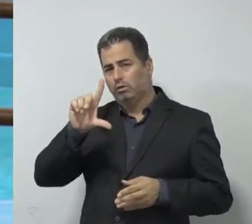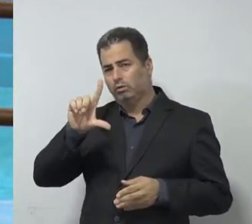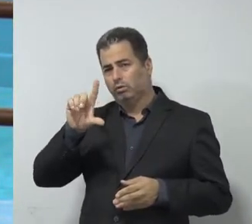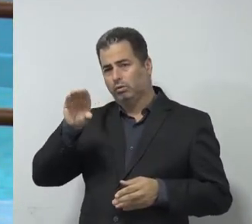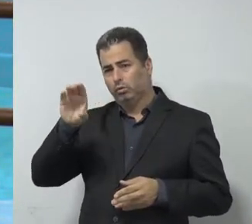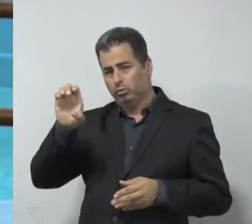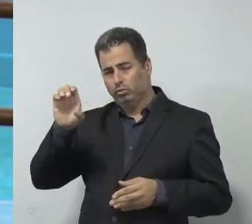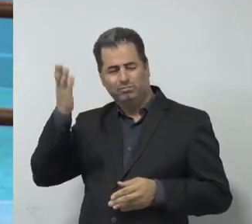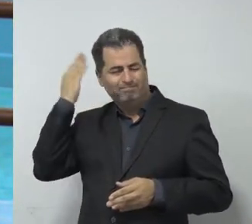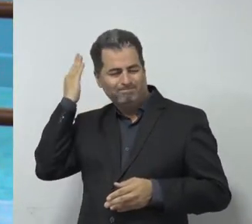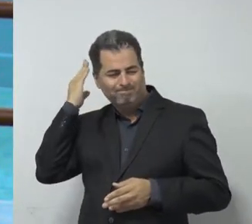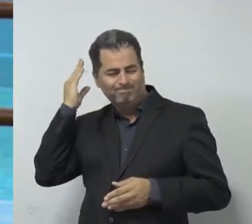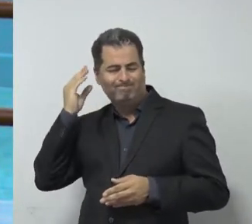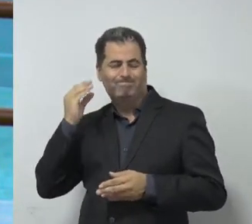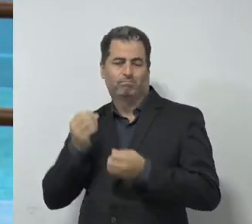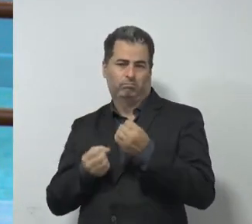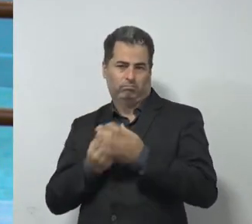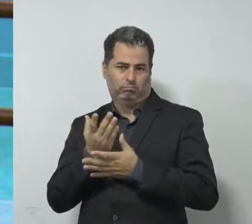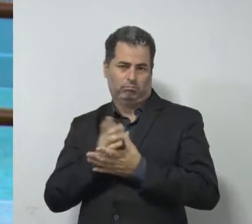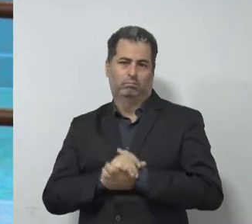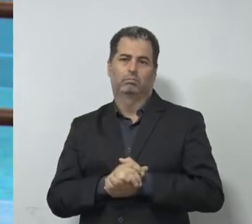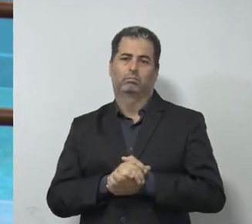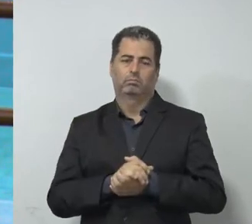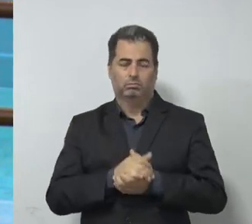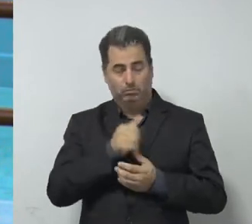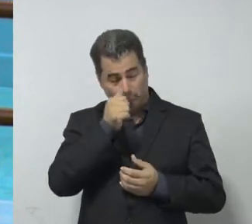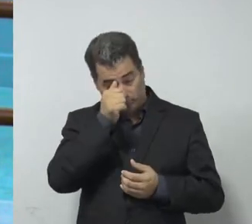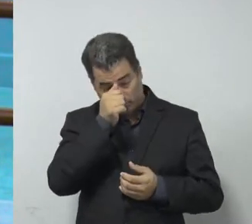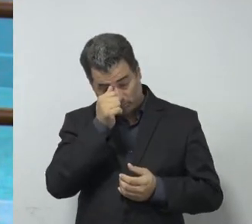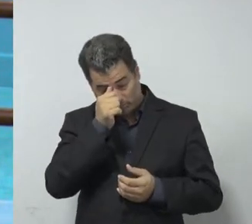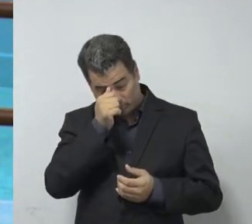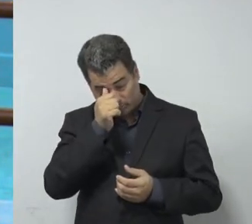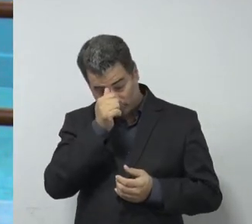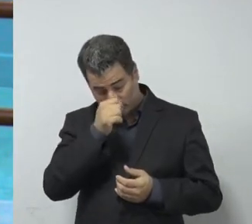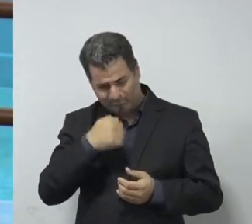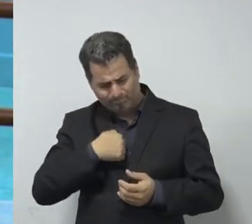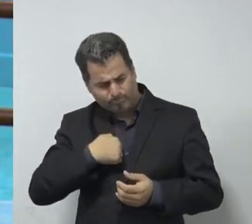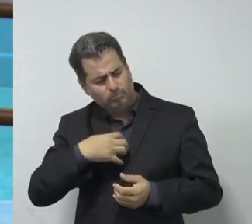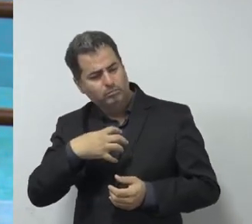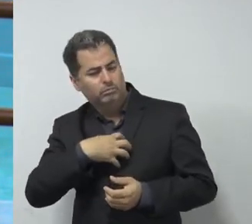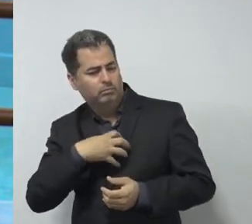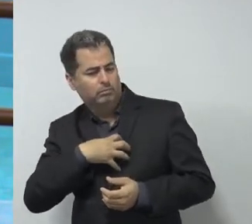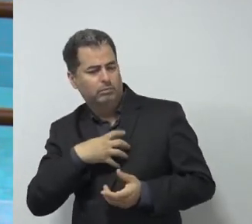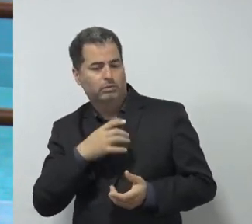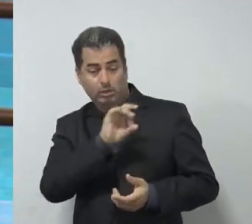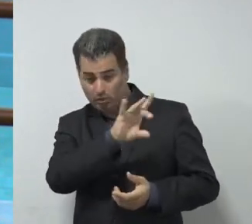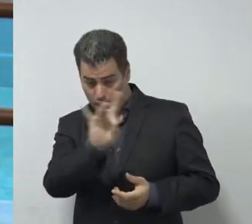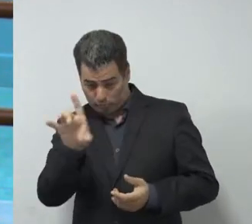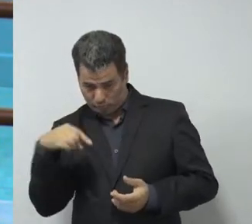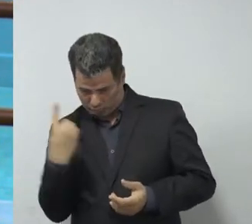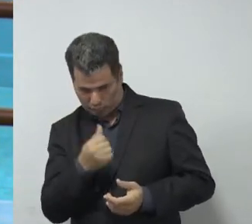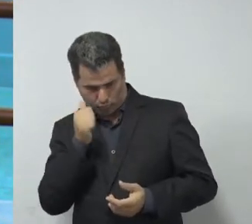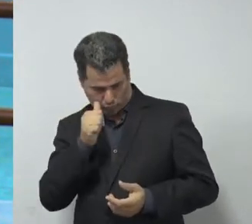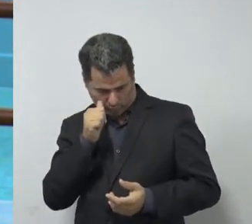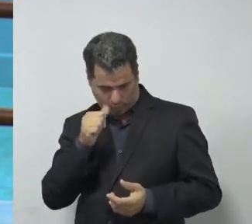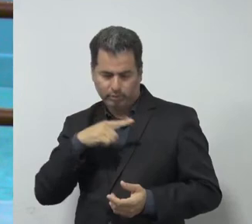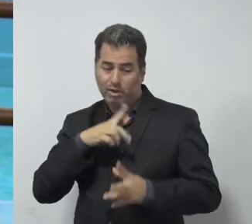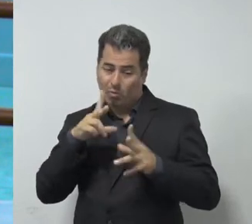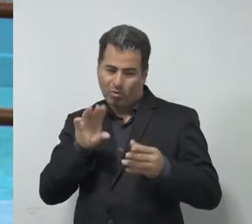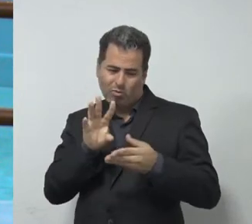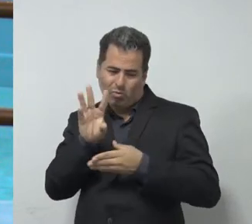Faria escreveu. Eu sinto que em cada uma de nós tem um pouco de dona Dulce.